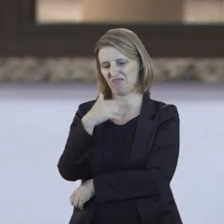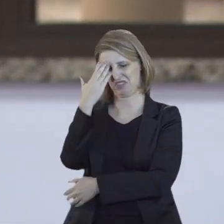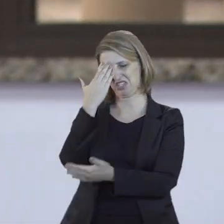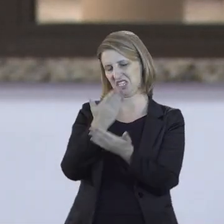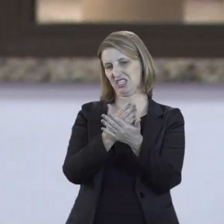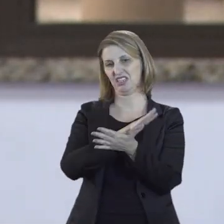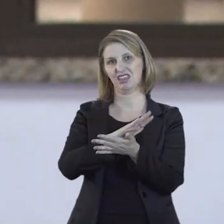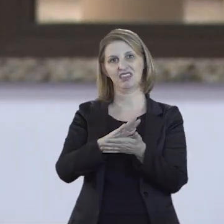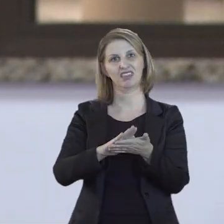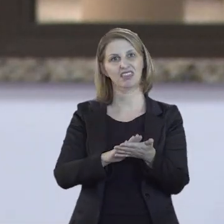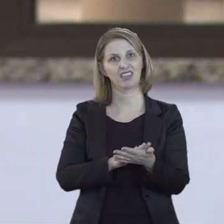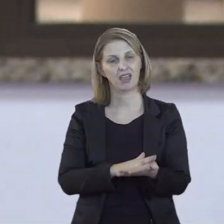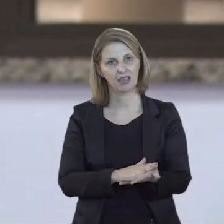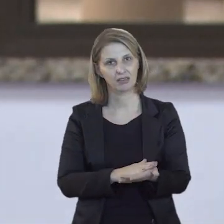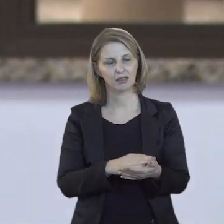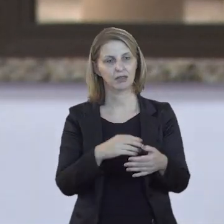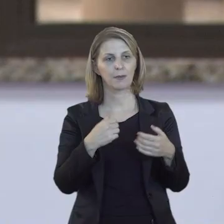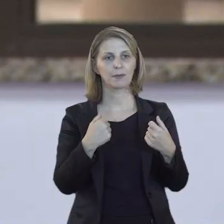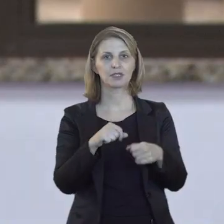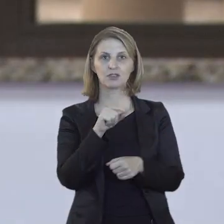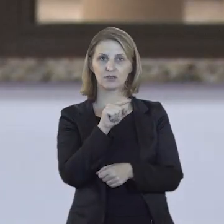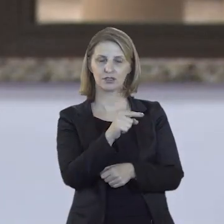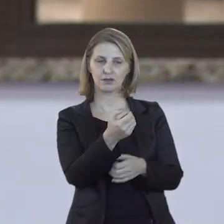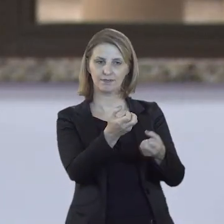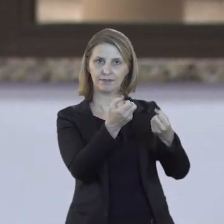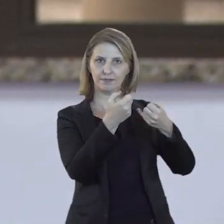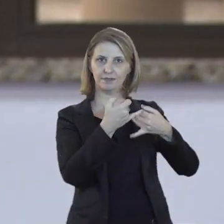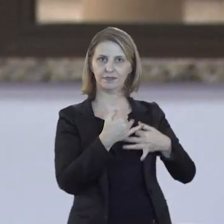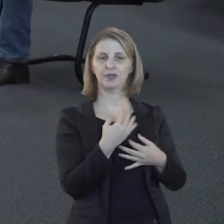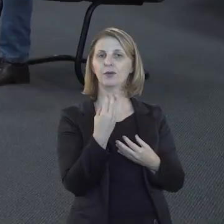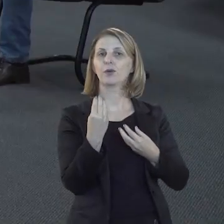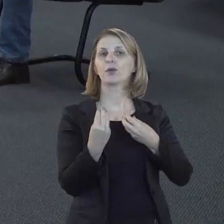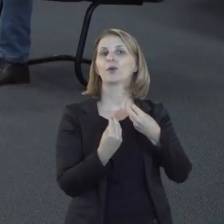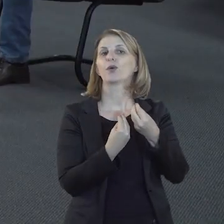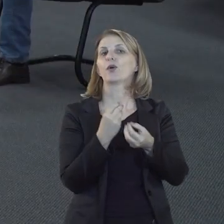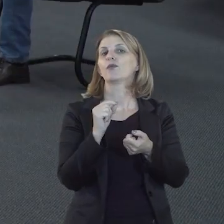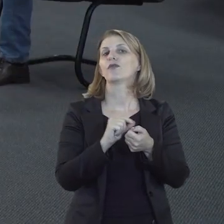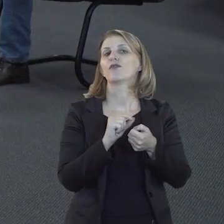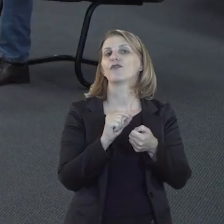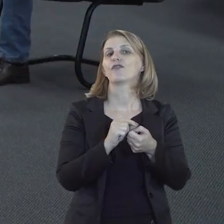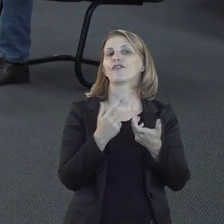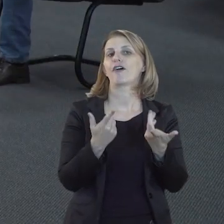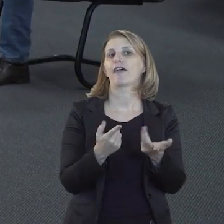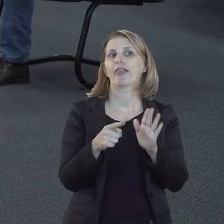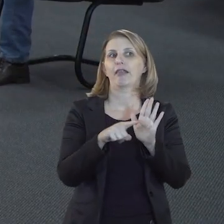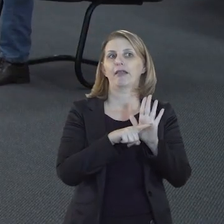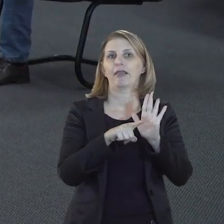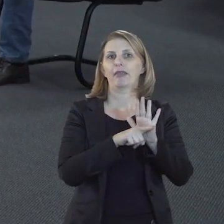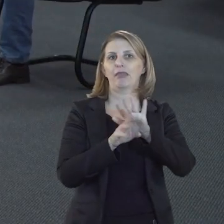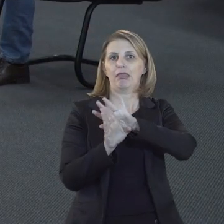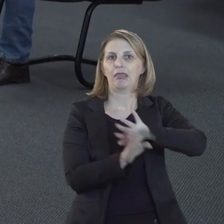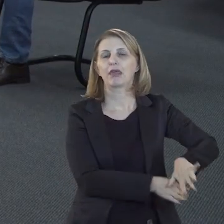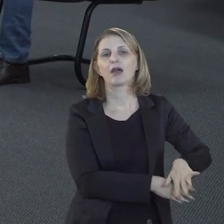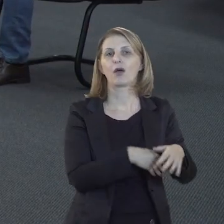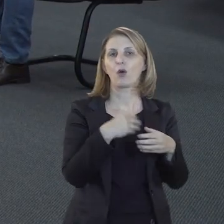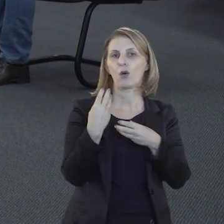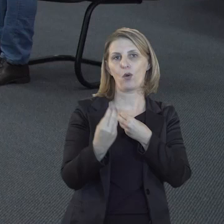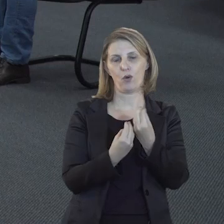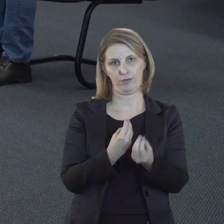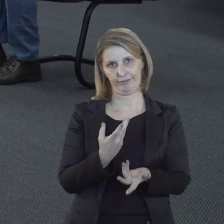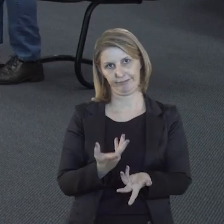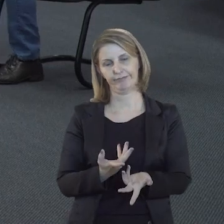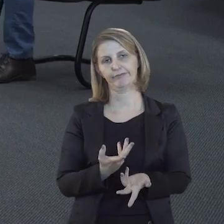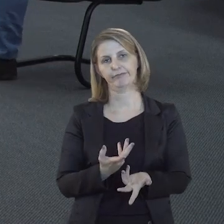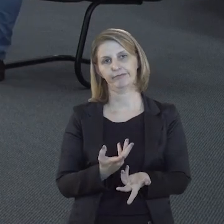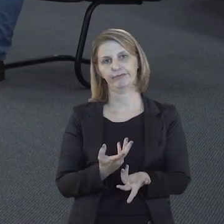uma tristeza, um peso muito grande. Alexandre, eu queria que você discutisse isso com a gente aqui, né? Como é que a gente faz para sair dessa onda